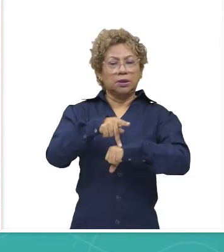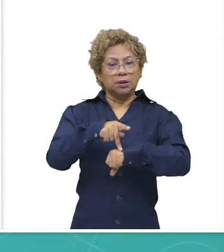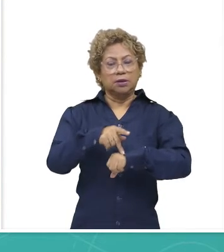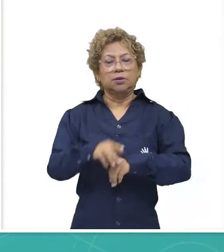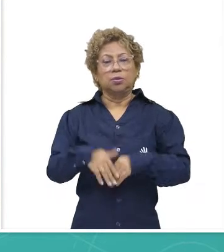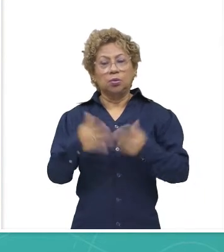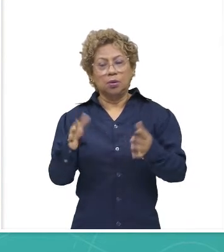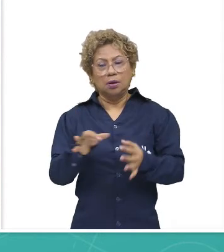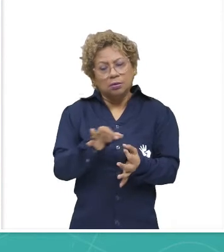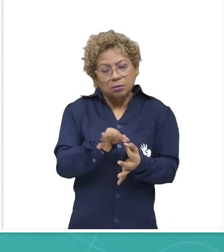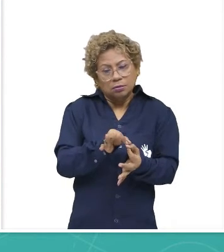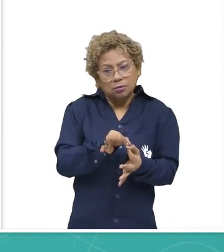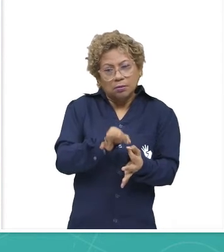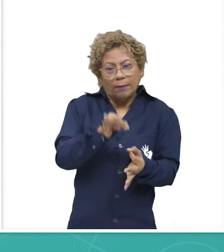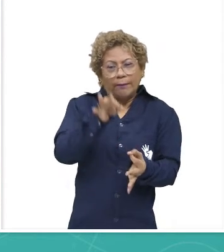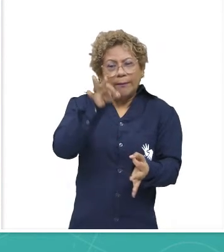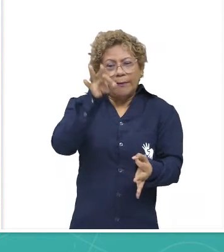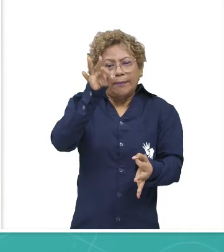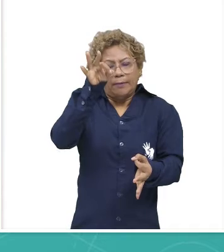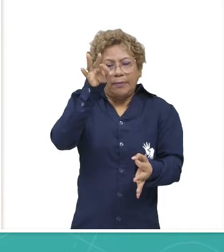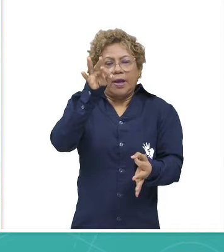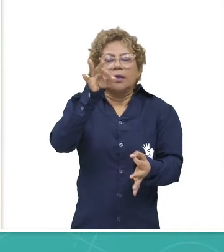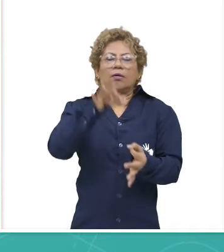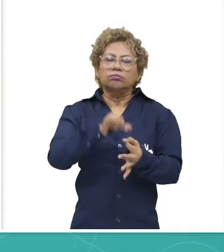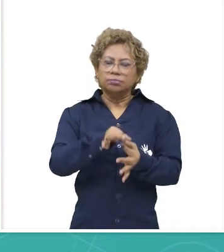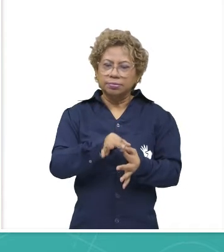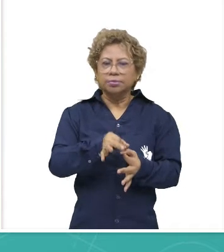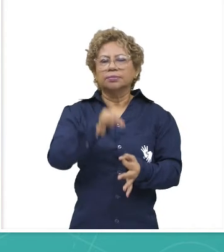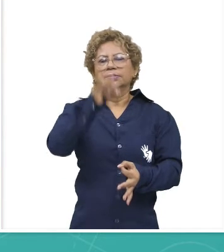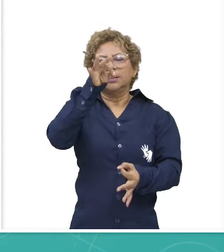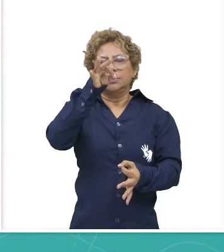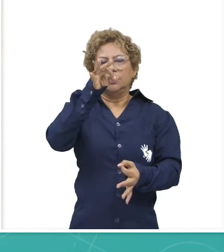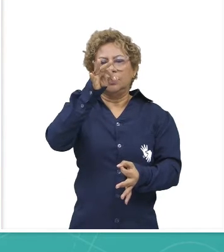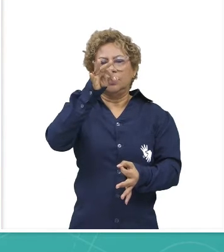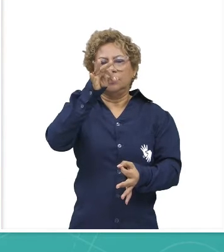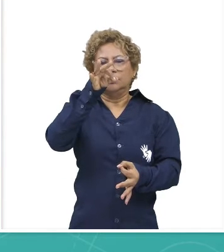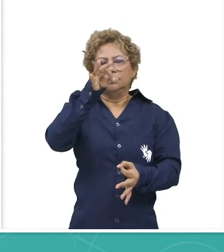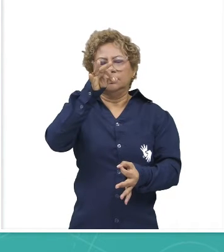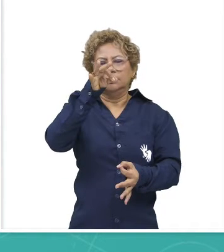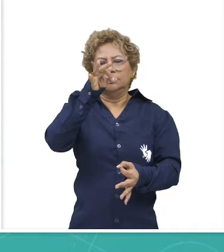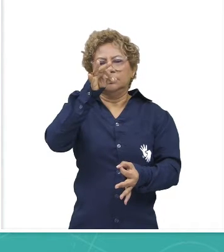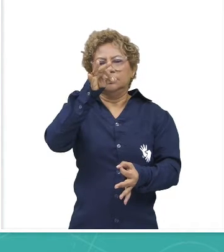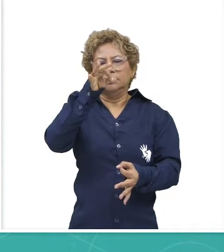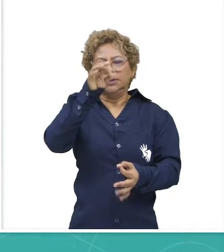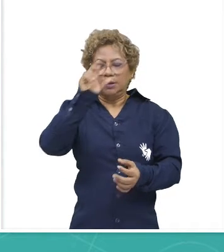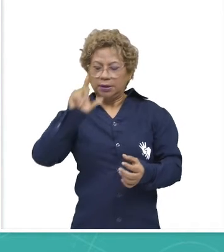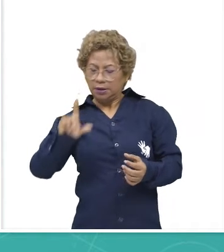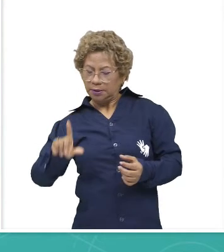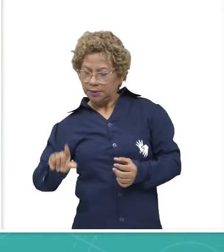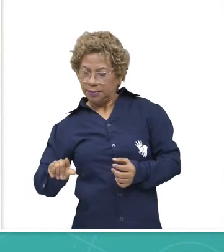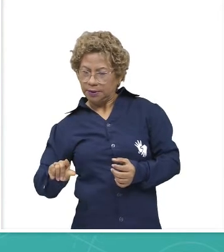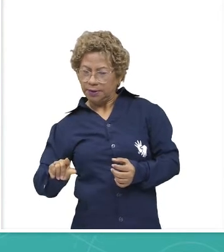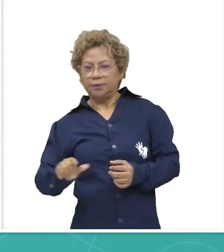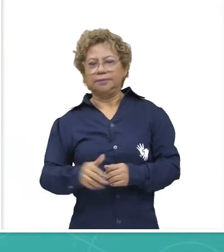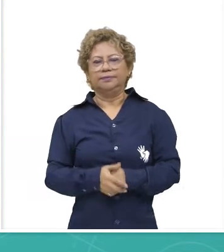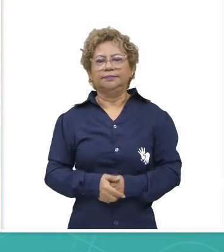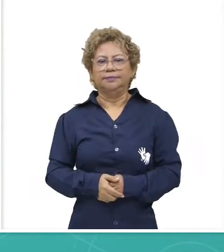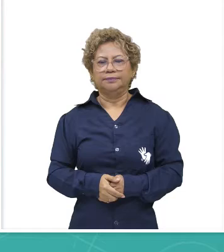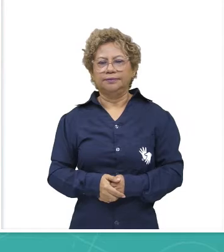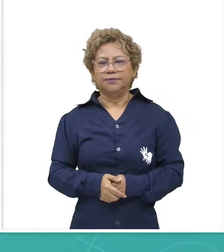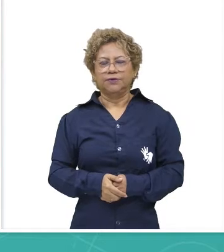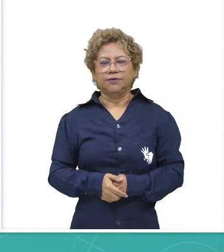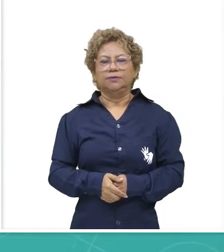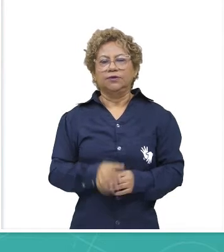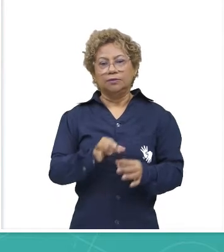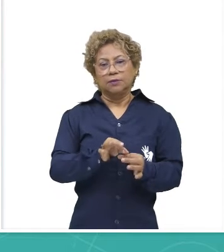a altitude, menor a pressão. Então, não esqueçam, quanto maior a